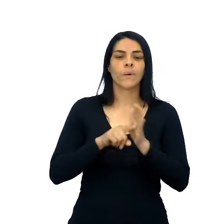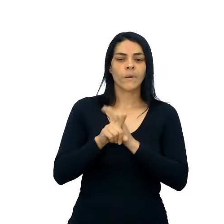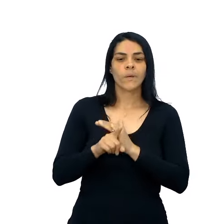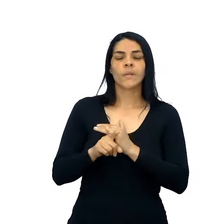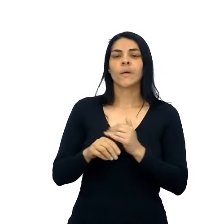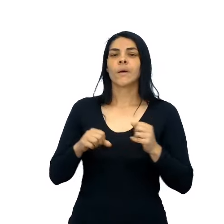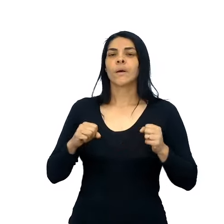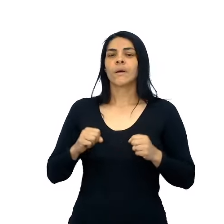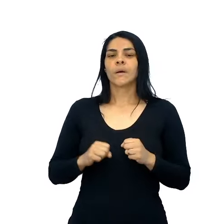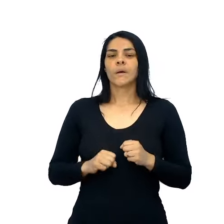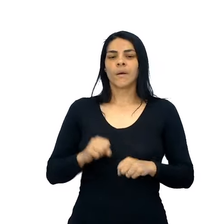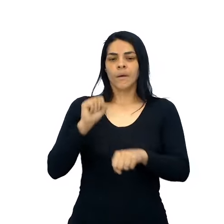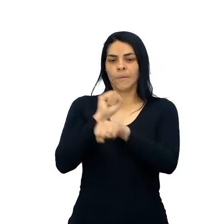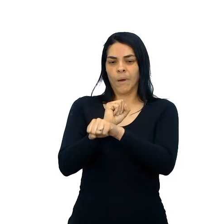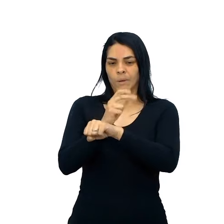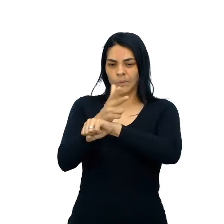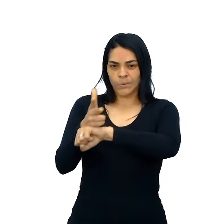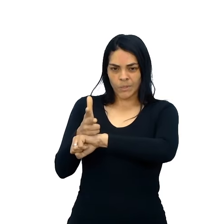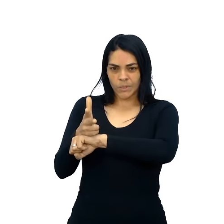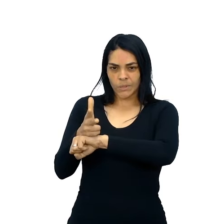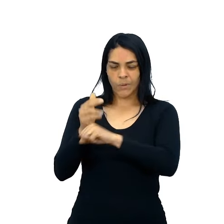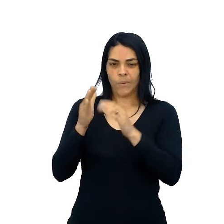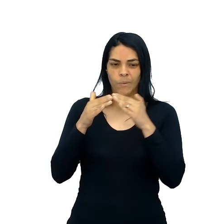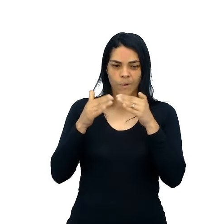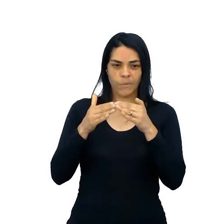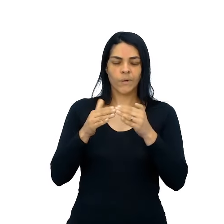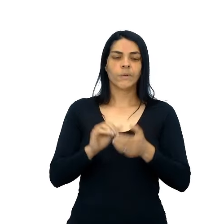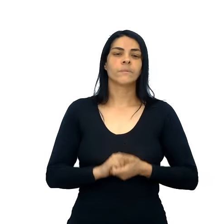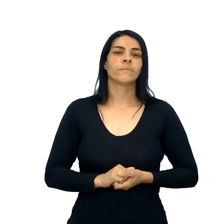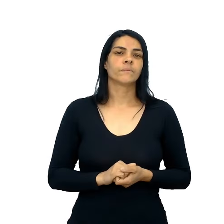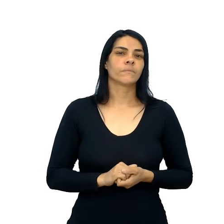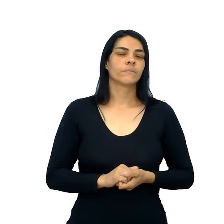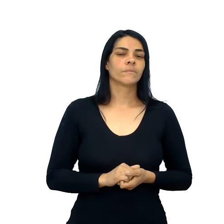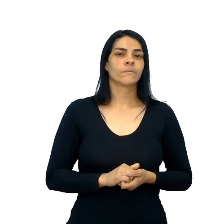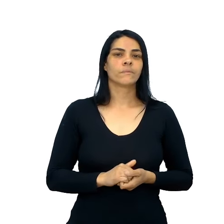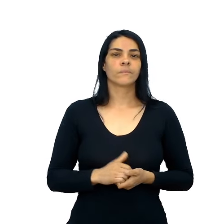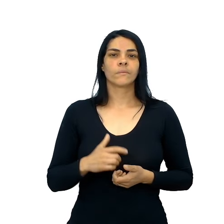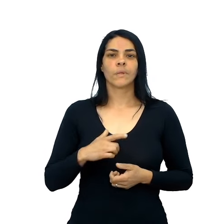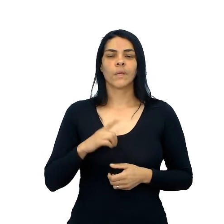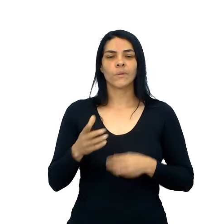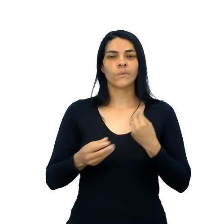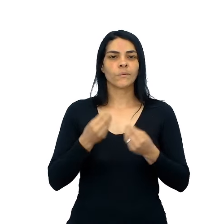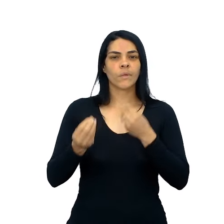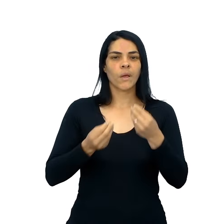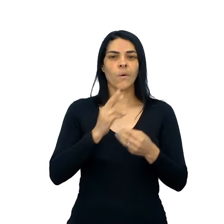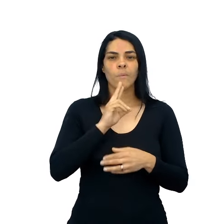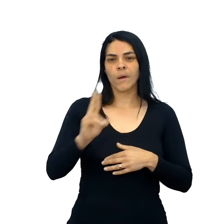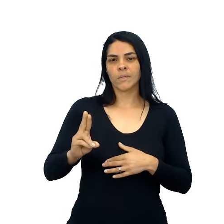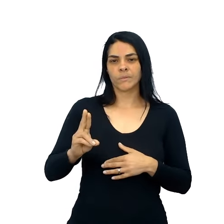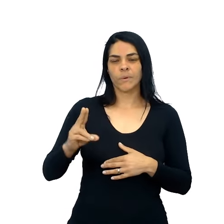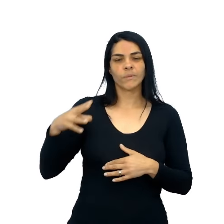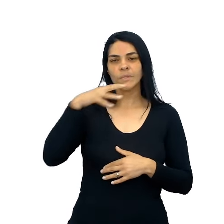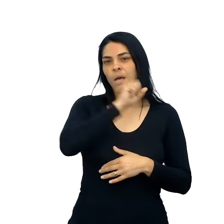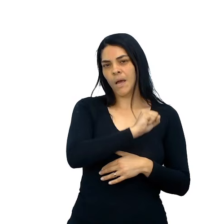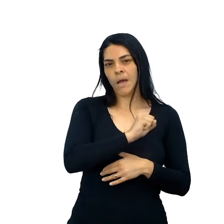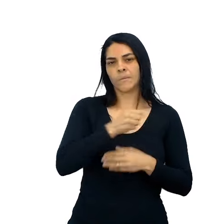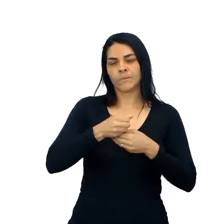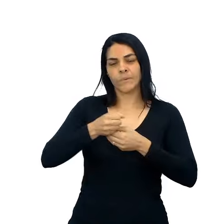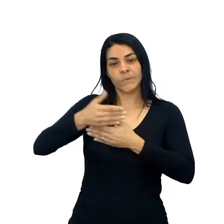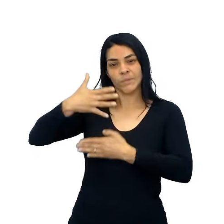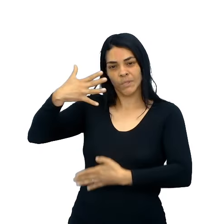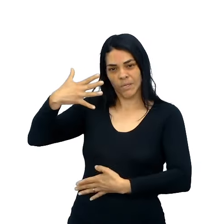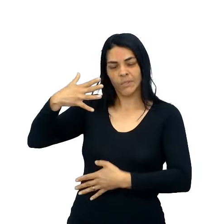por gentileza, pausar o vídeo um minutinho? Não é? Nós não temos como, então, ter a resposta imediata de vocês aqui no